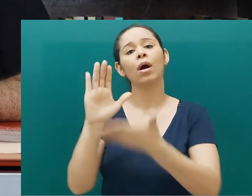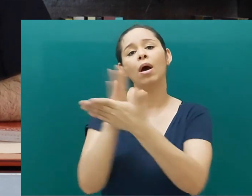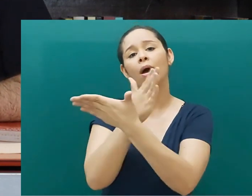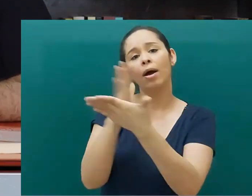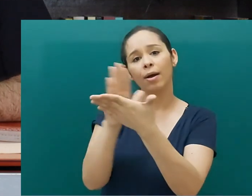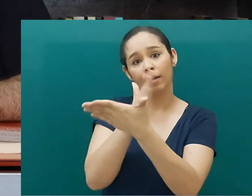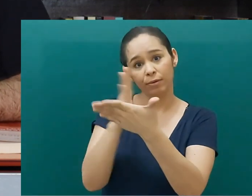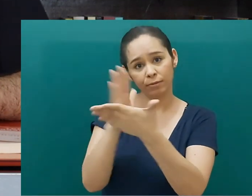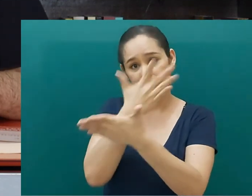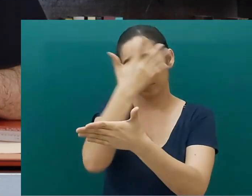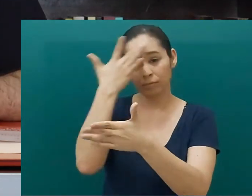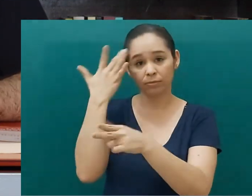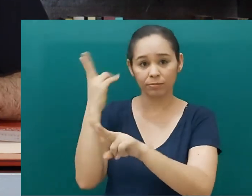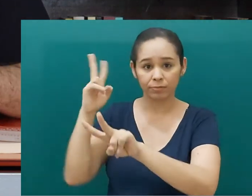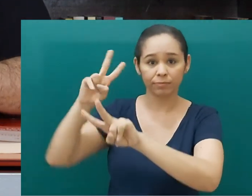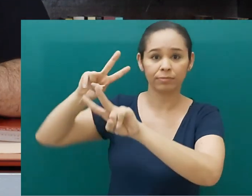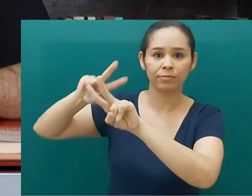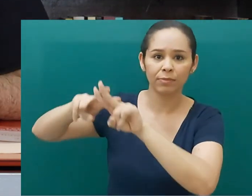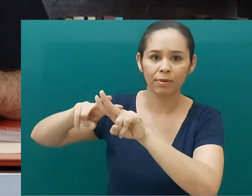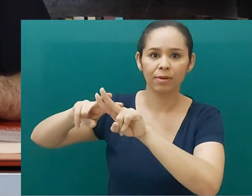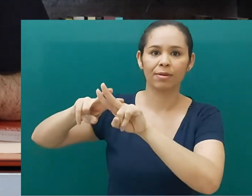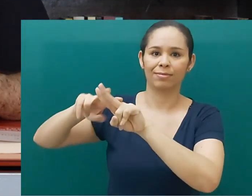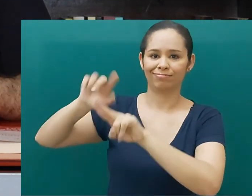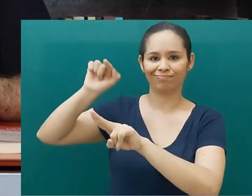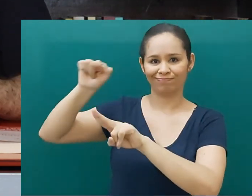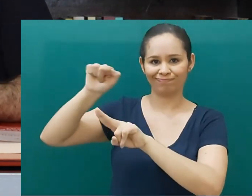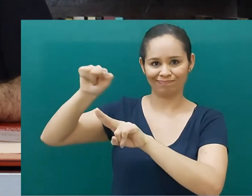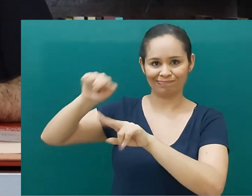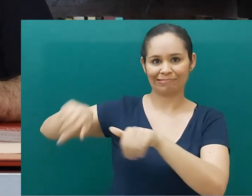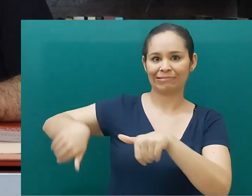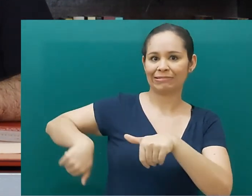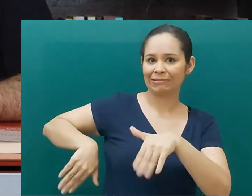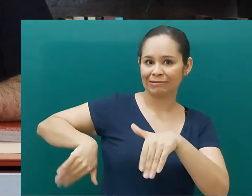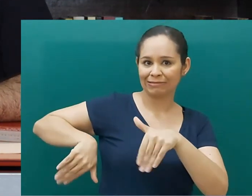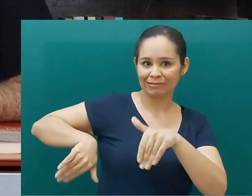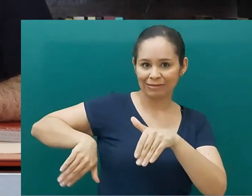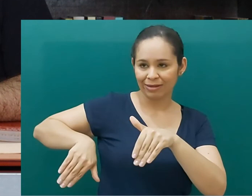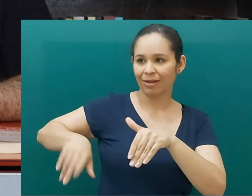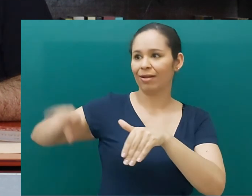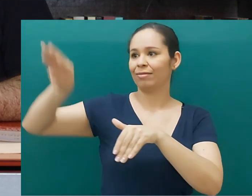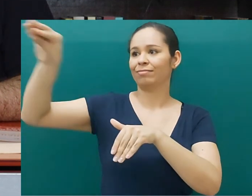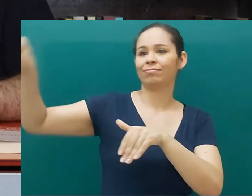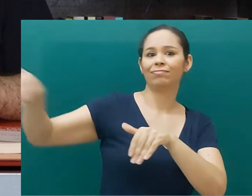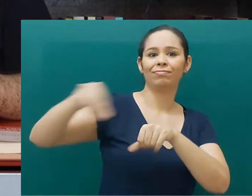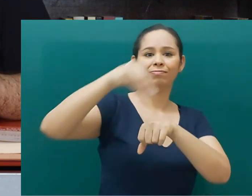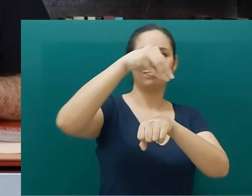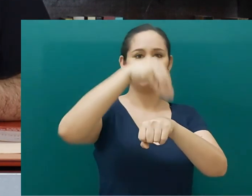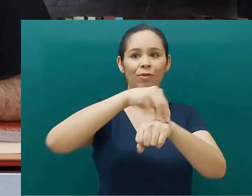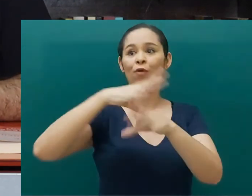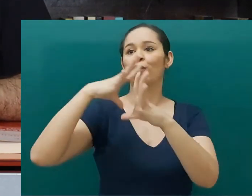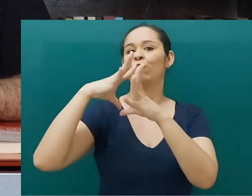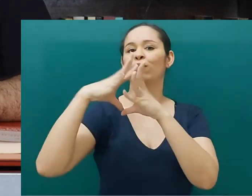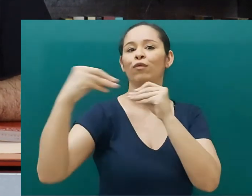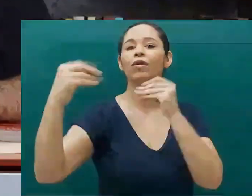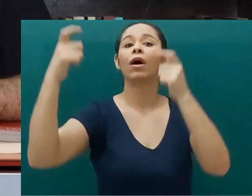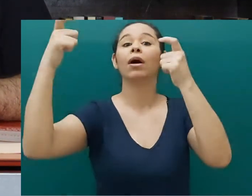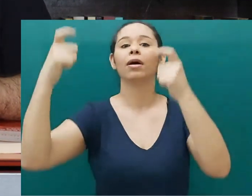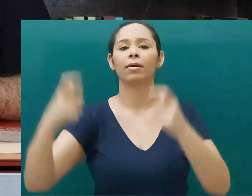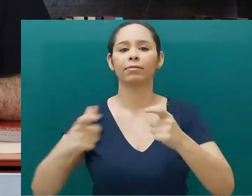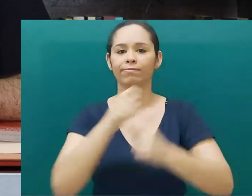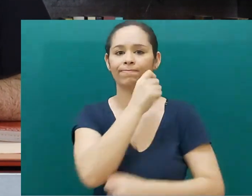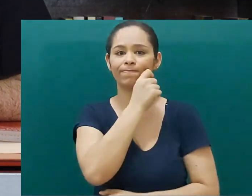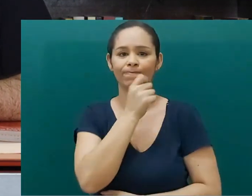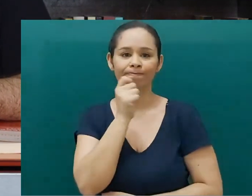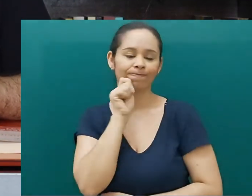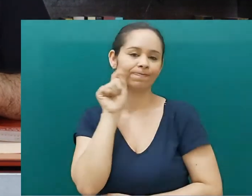estavam nas banhas, né, nas prisões forçadas da Guiana Francesa, fugiam para esse